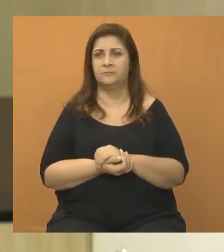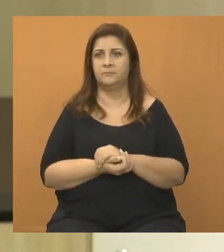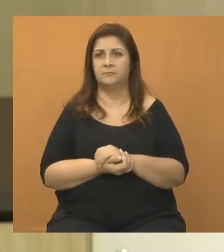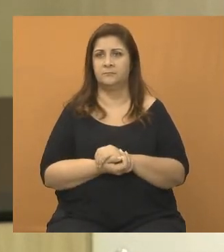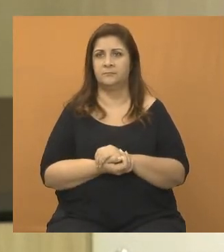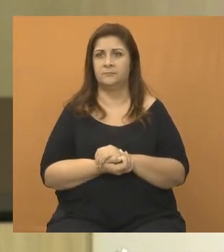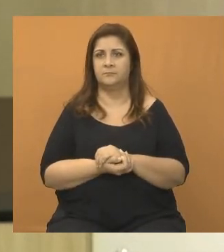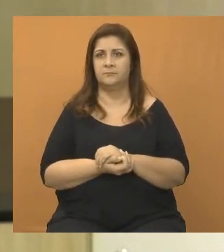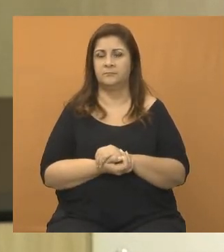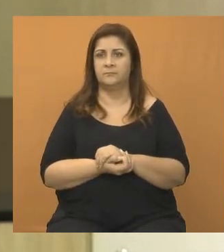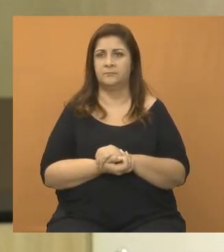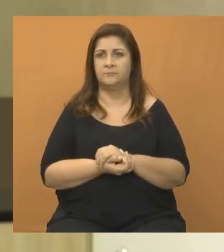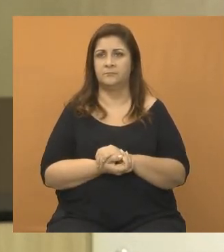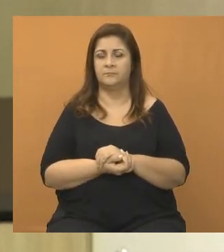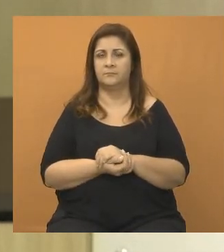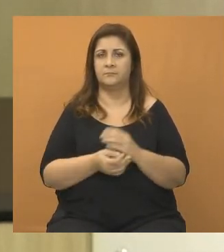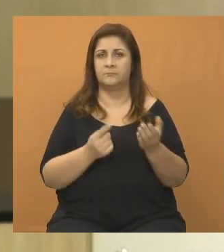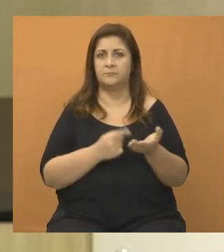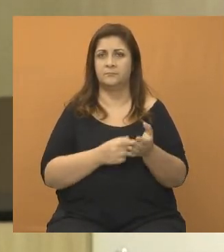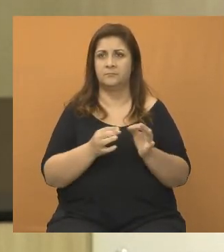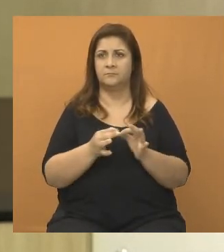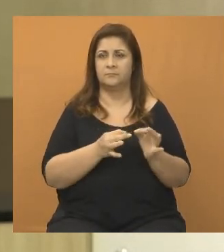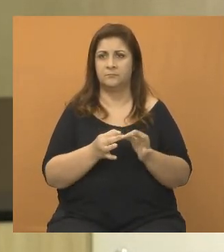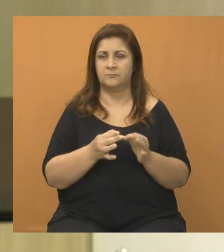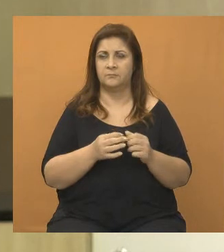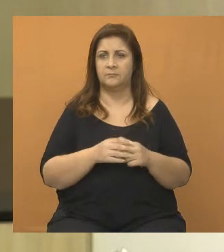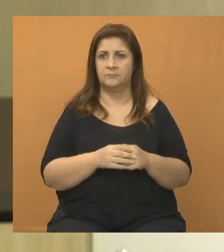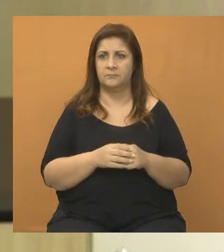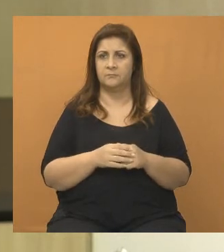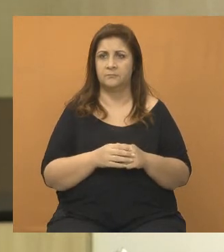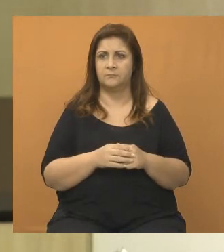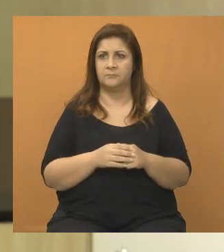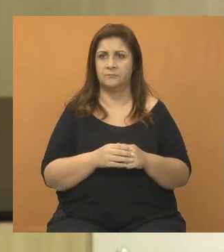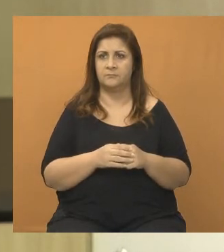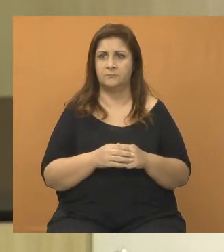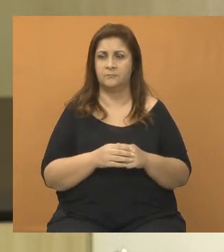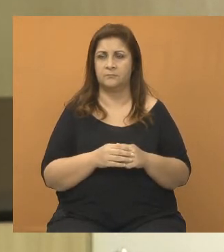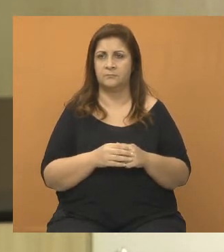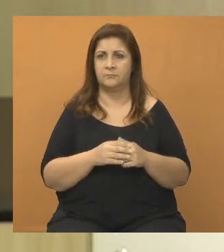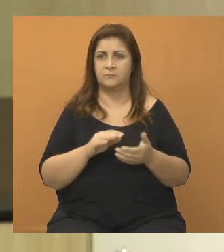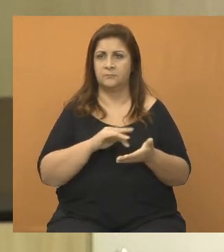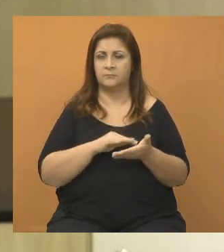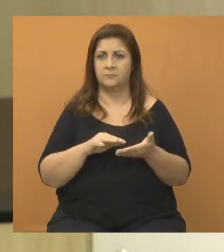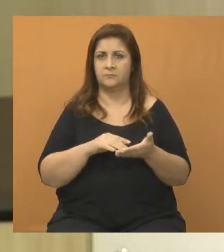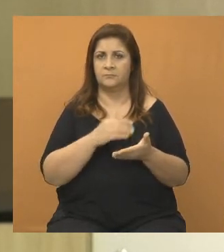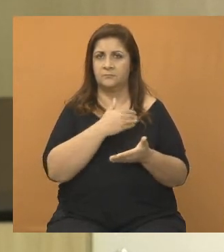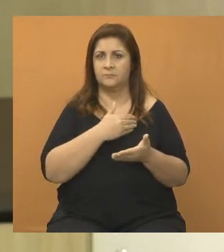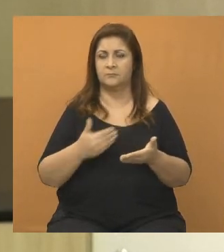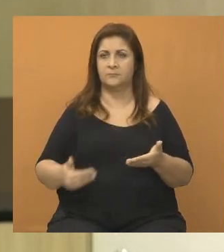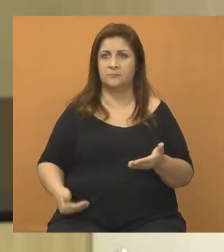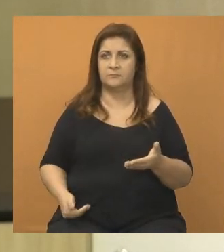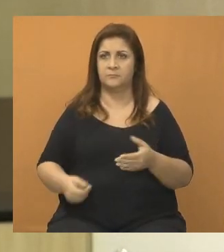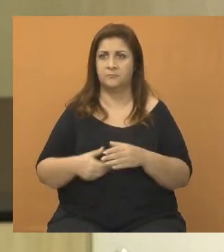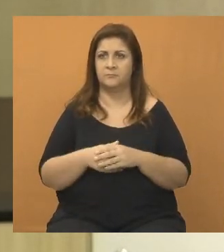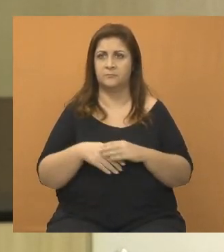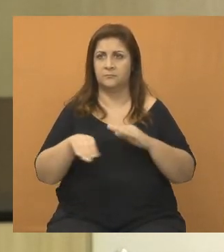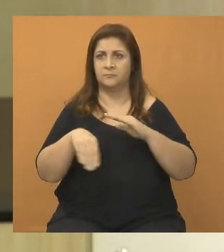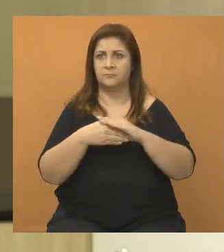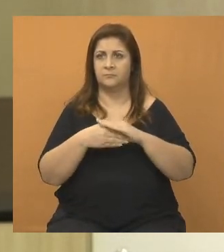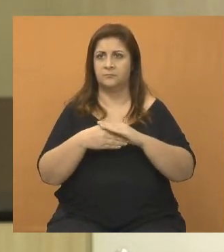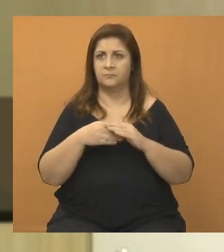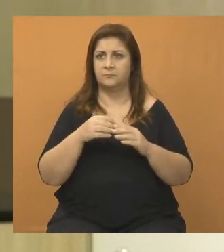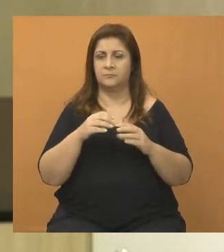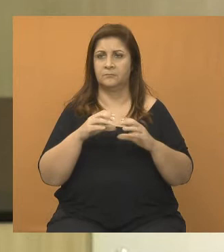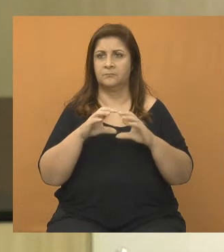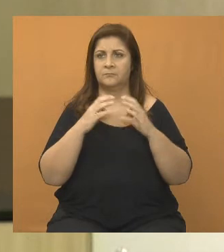encerrar, no projeto estruturante da pasta da Secretaria do Governo, você colocou lá emendas da Câmara. Eu acredito que